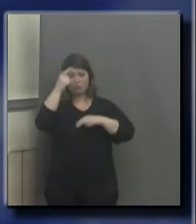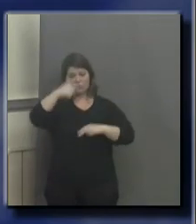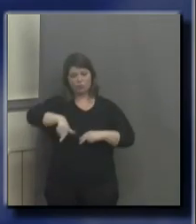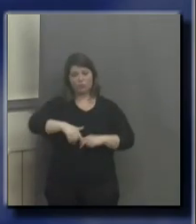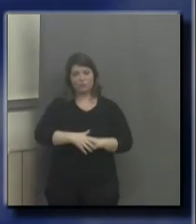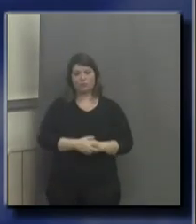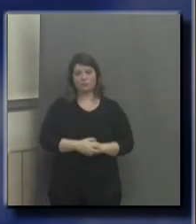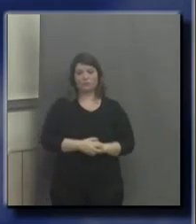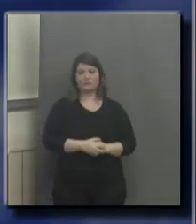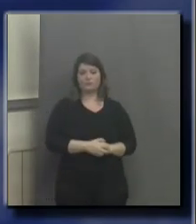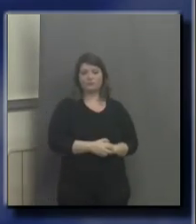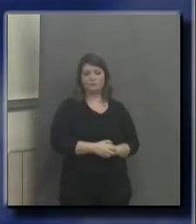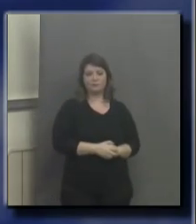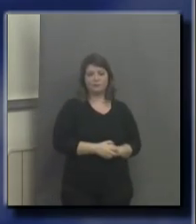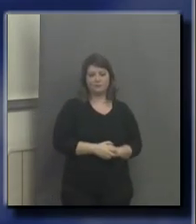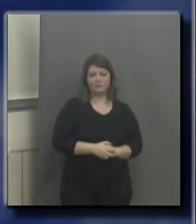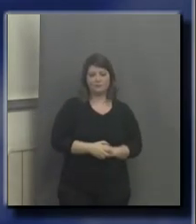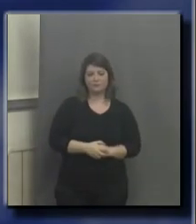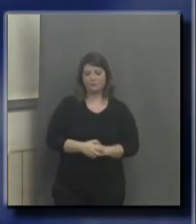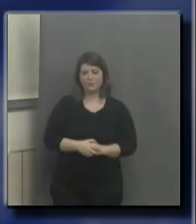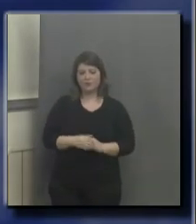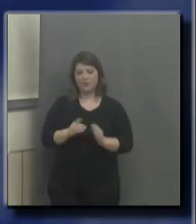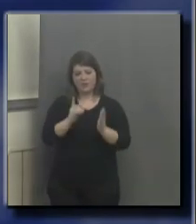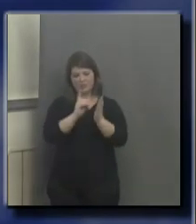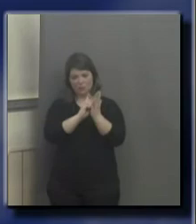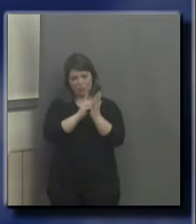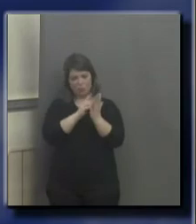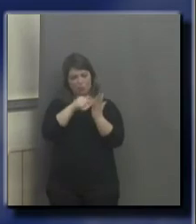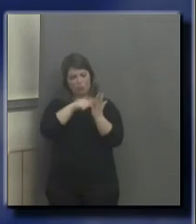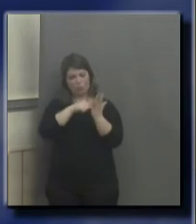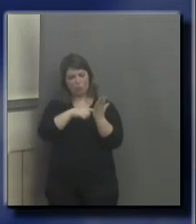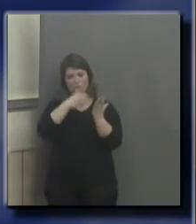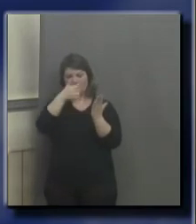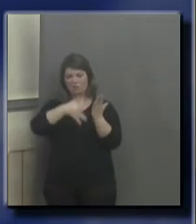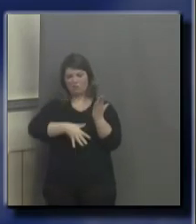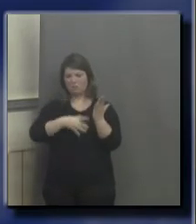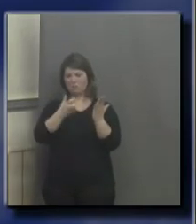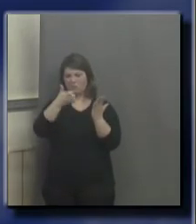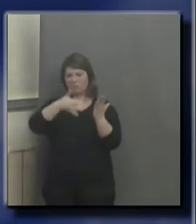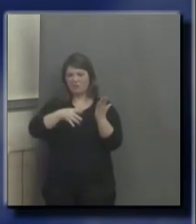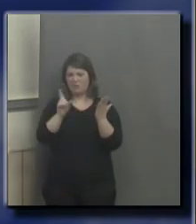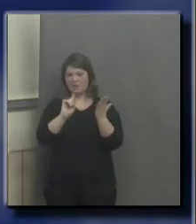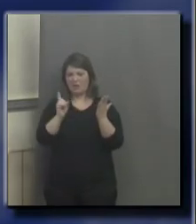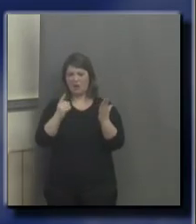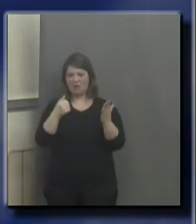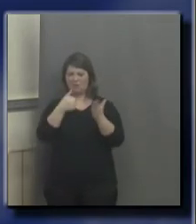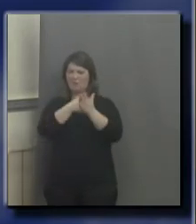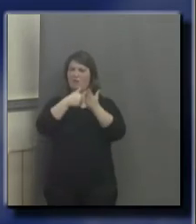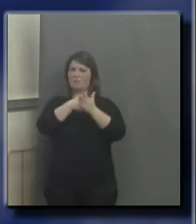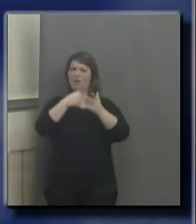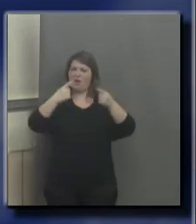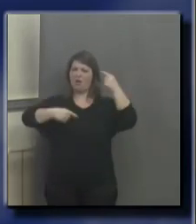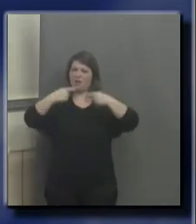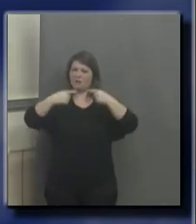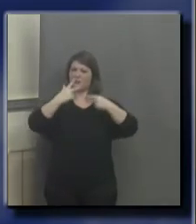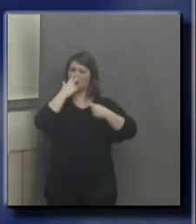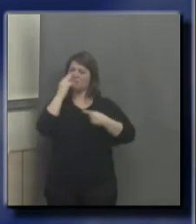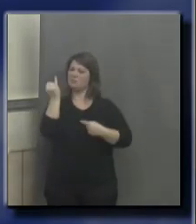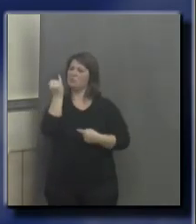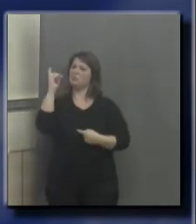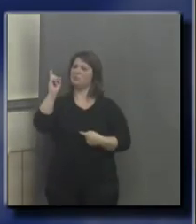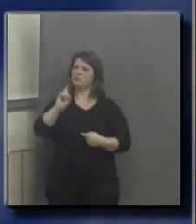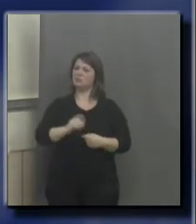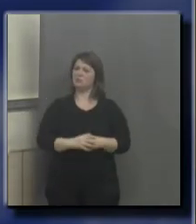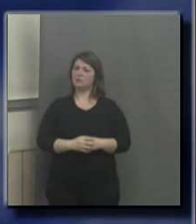momento. Esse documento não está colocando como tema de debate questões que nos parecem fundantes,